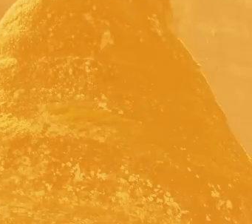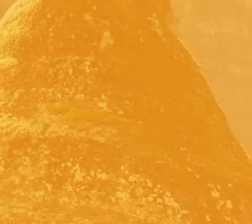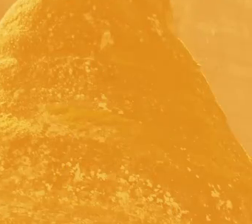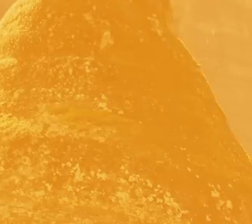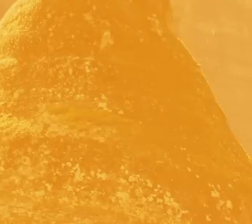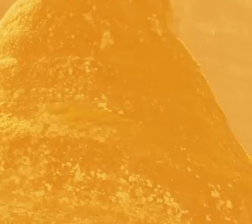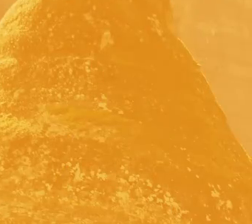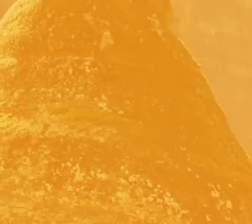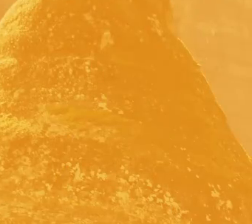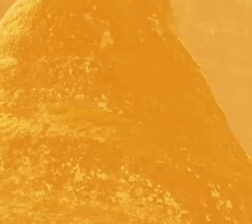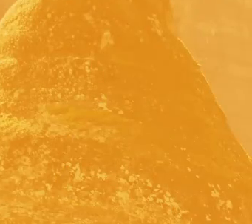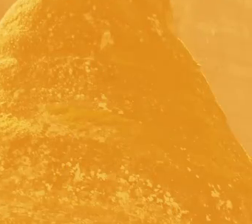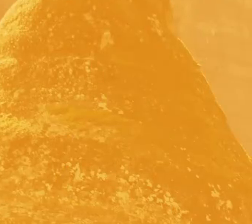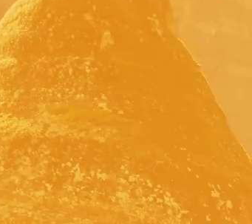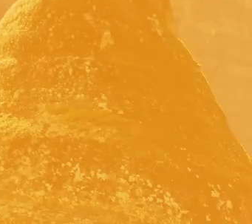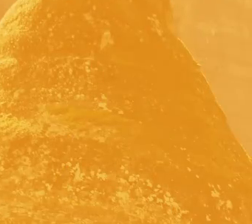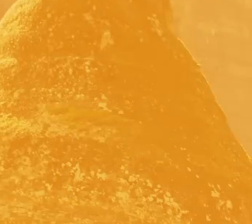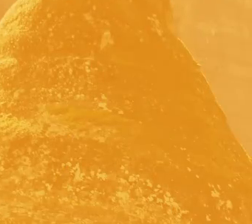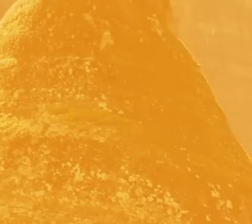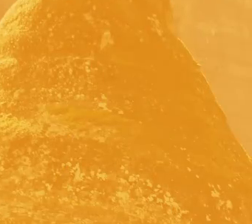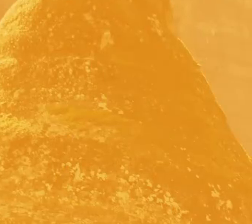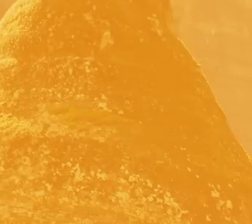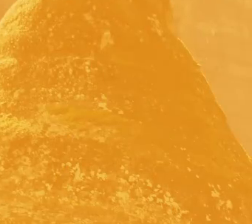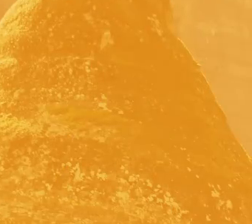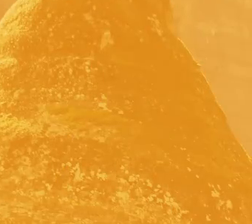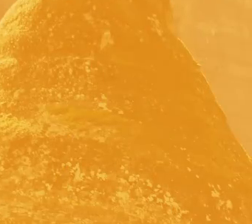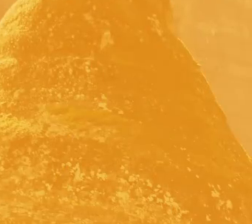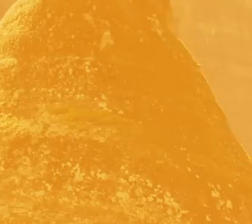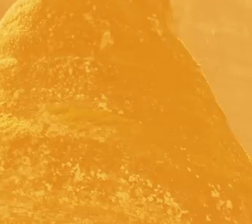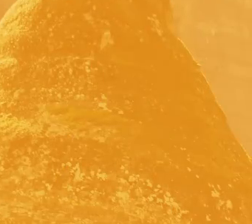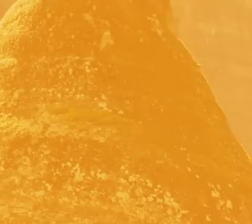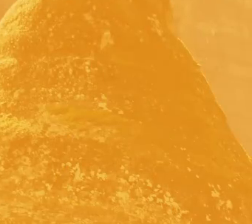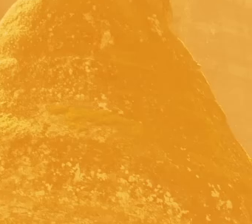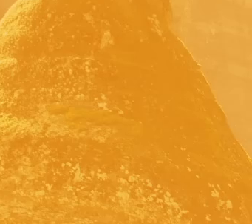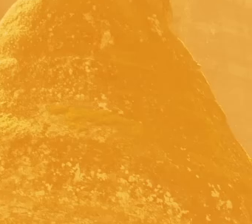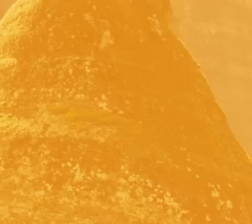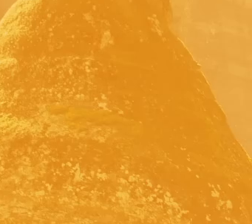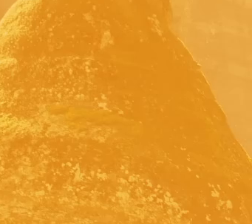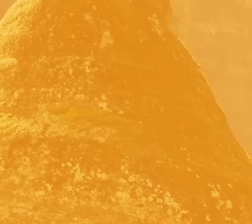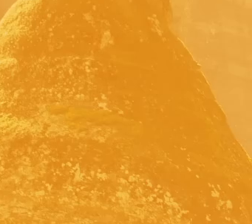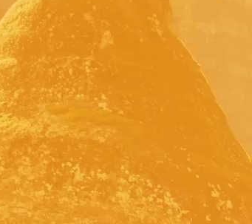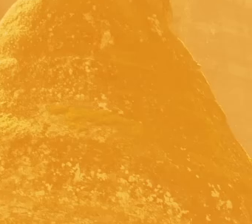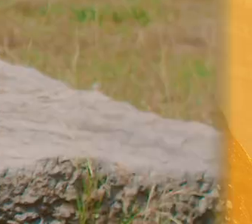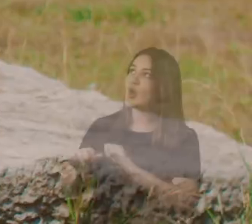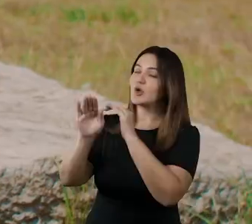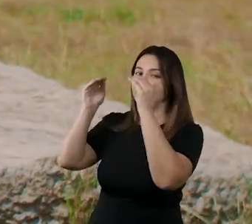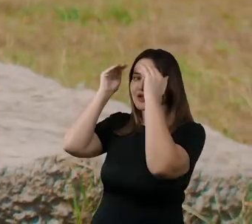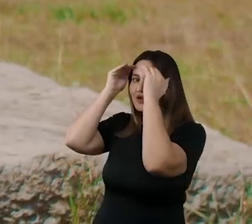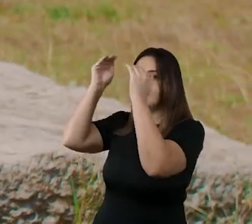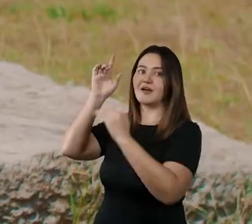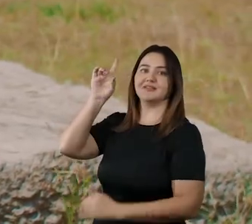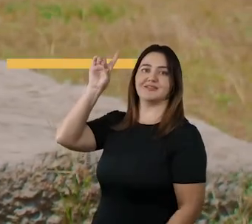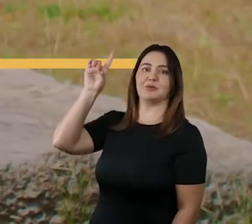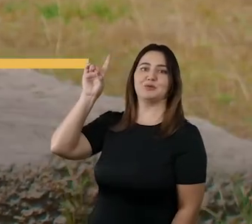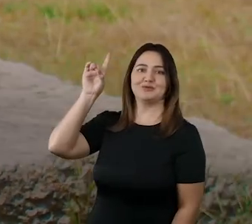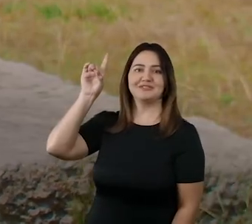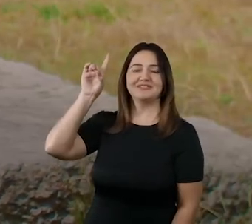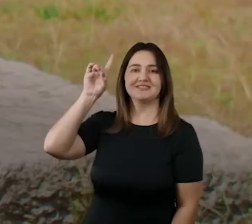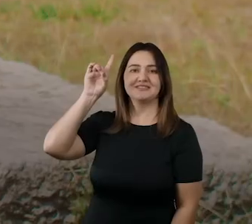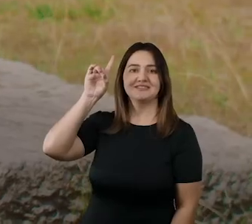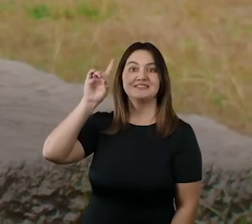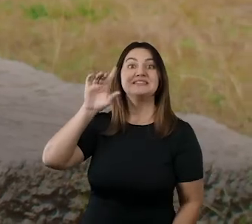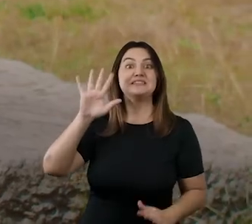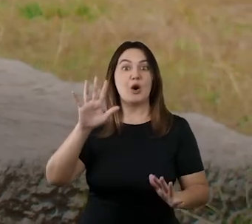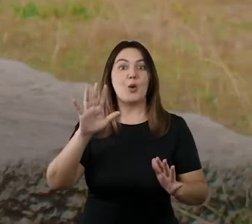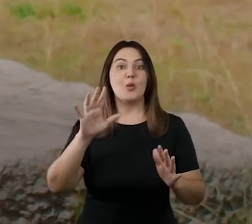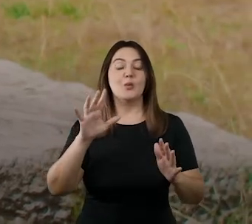preço. Agora, pois, glorifiquem a Deus no corpo de vocês. Aqui no original grego, quando Paulo diz que nós